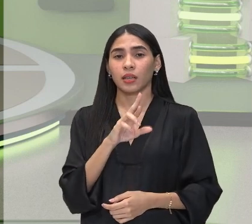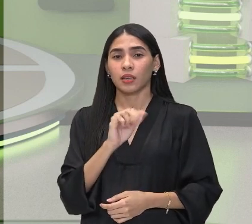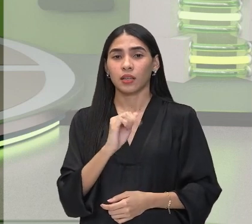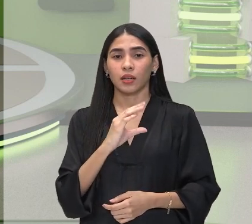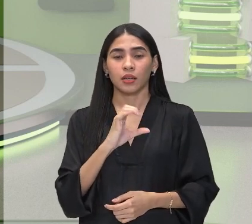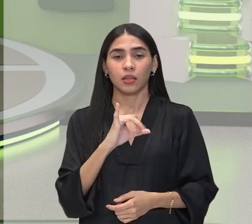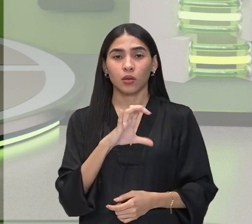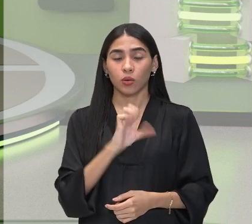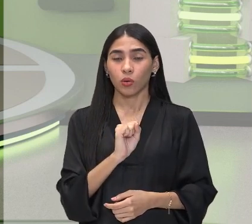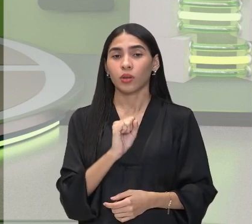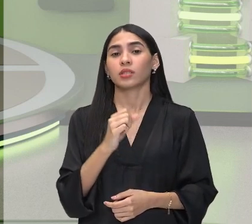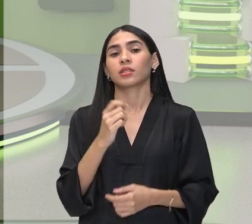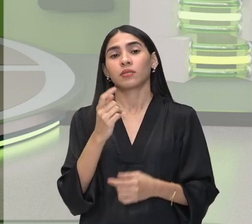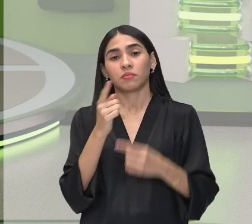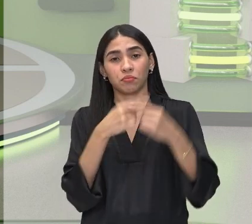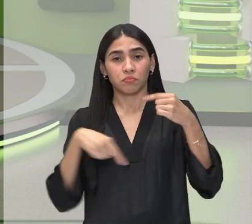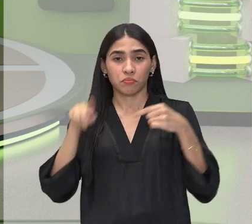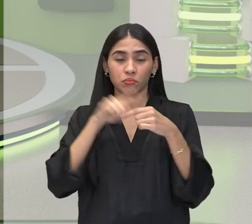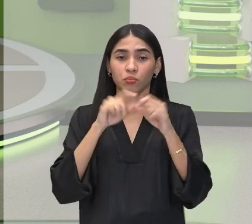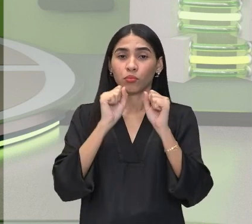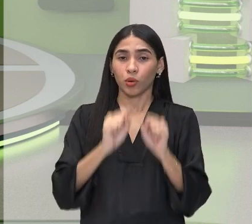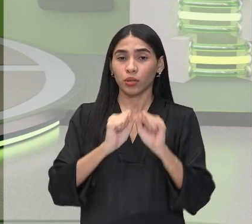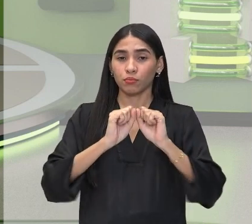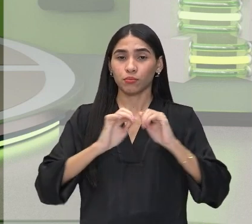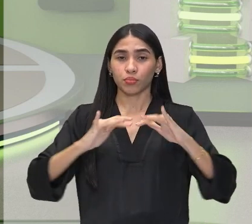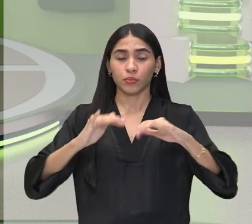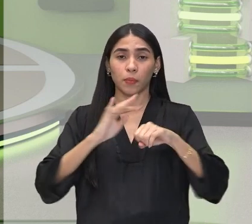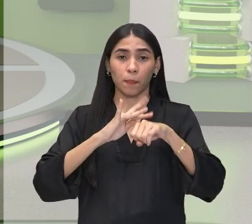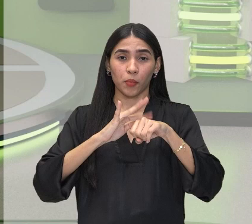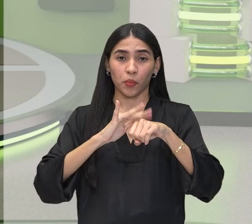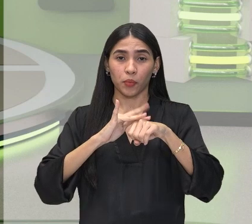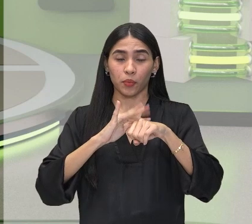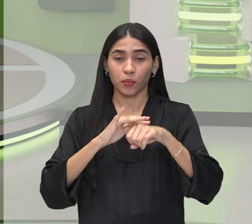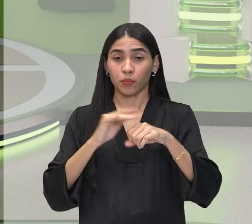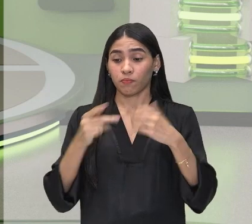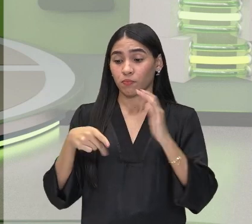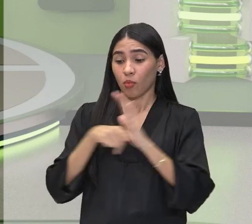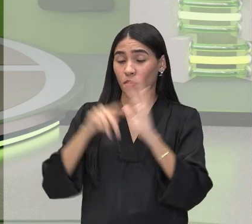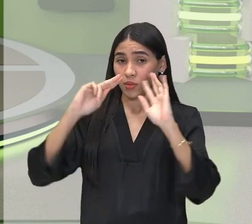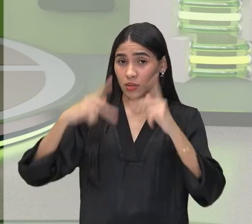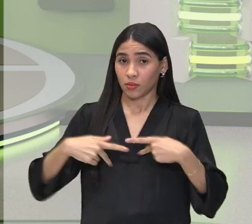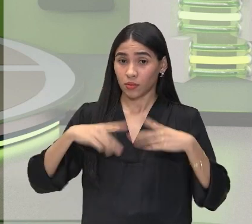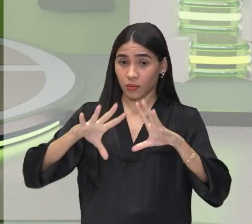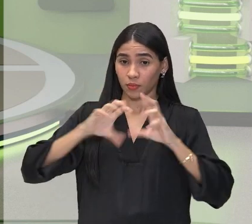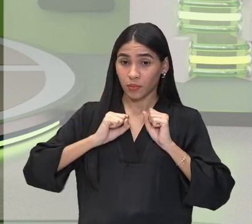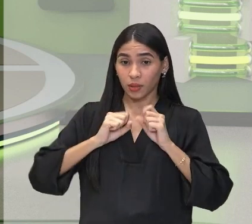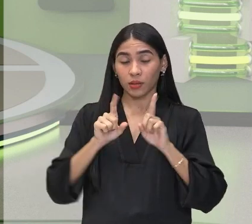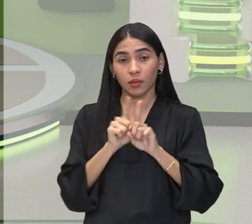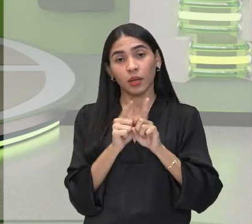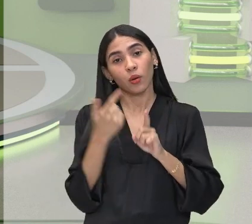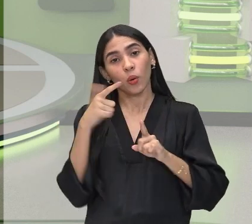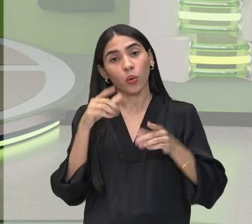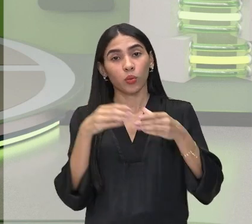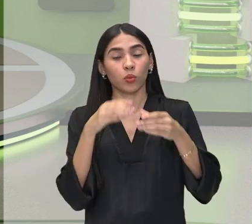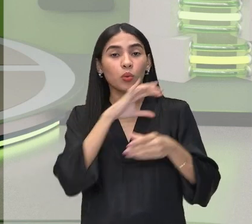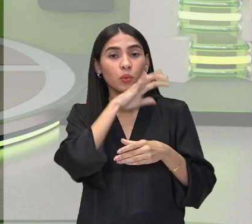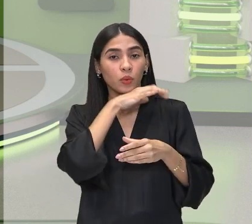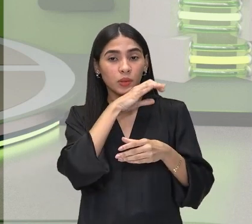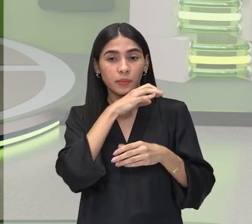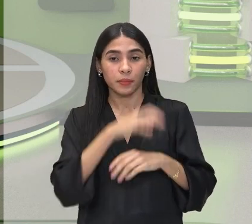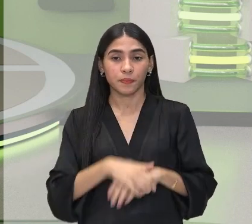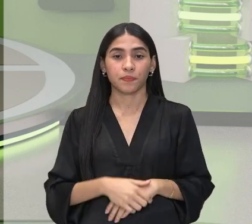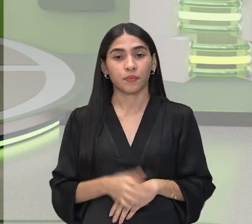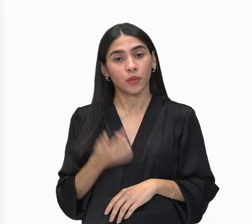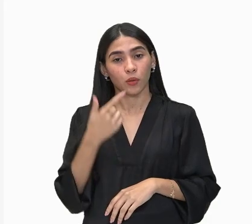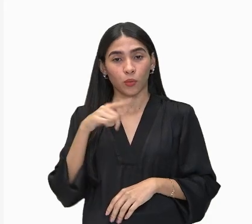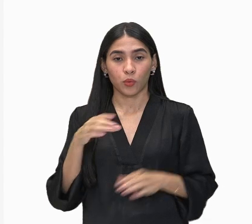de ciclos que podem transmitir doenças para o ser humano e outros animais, por exemplo. O